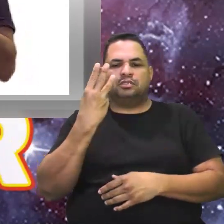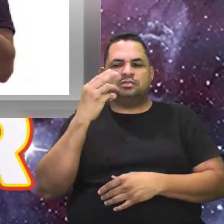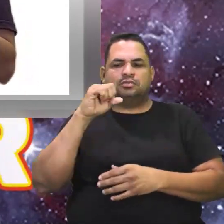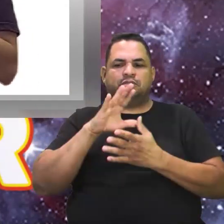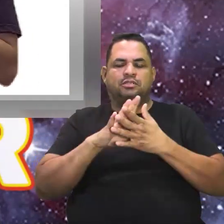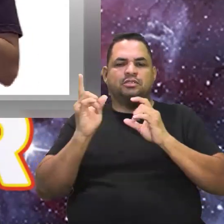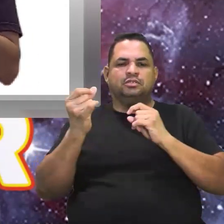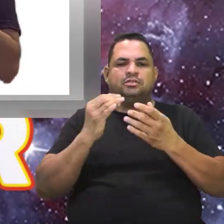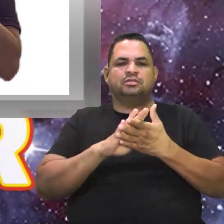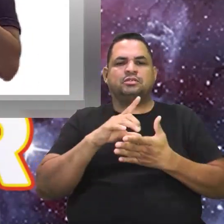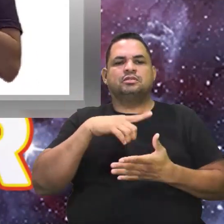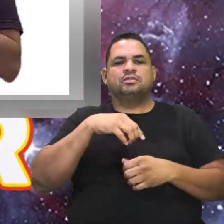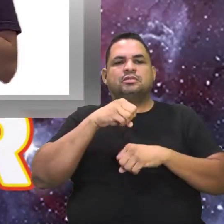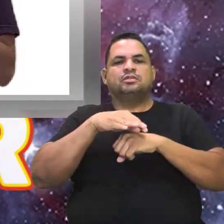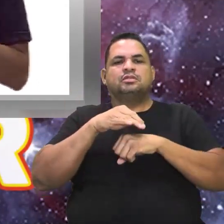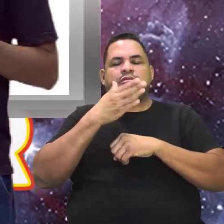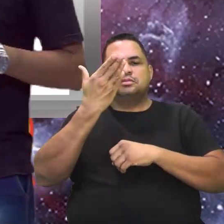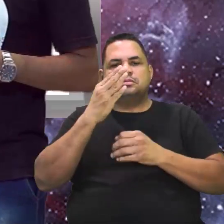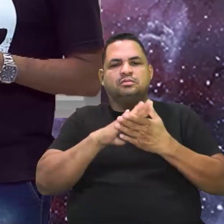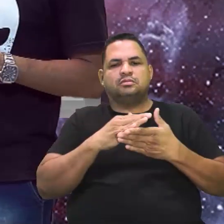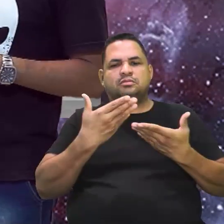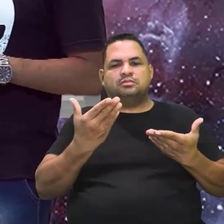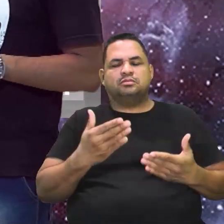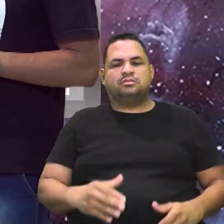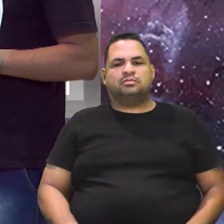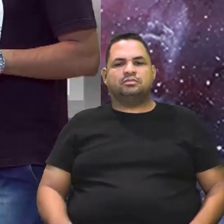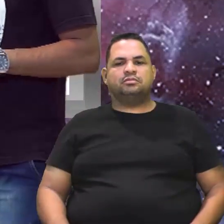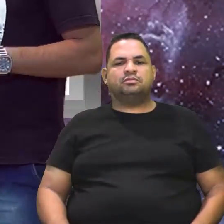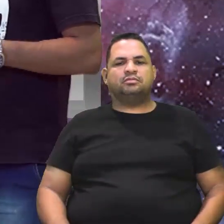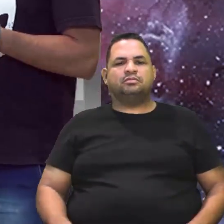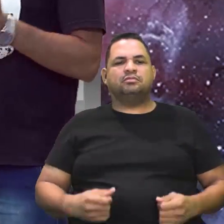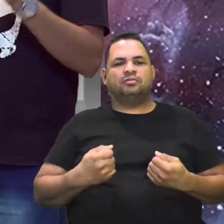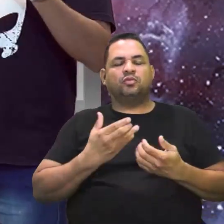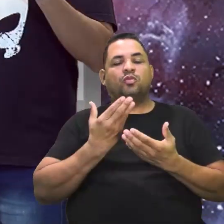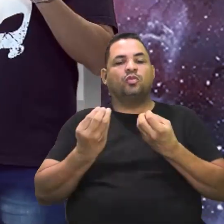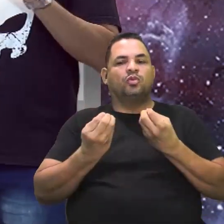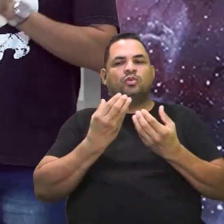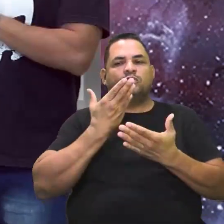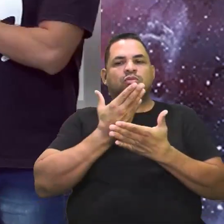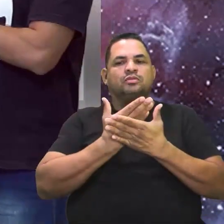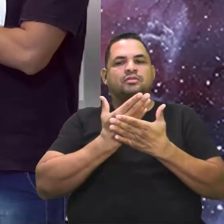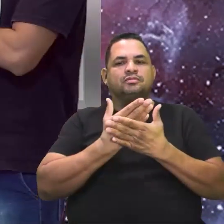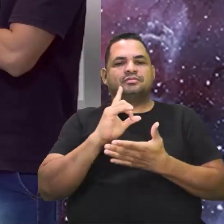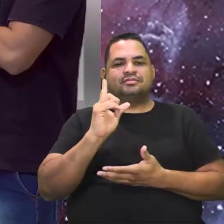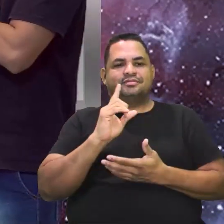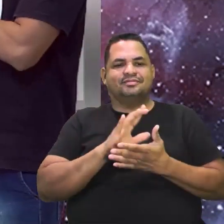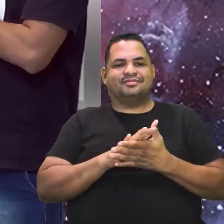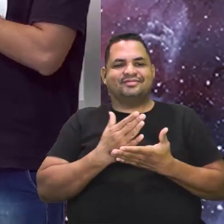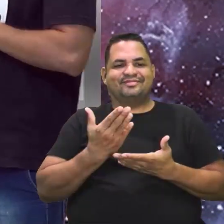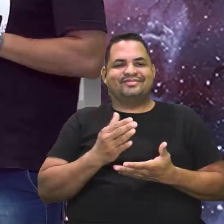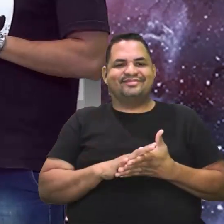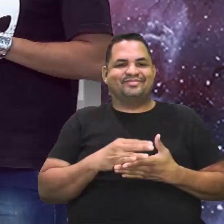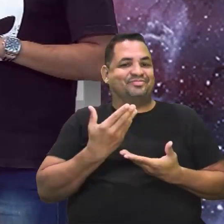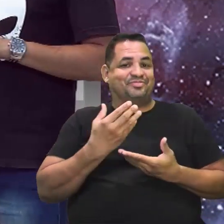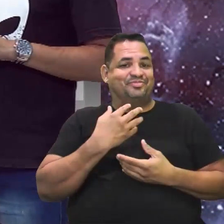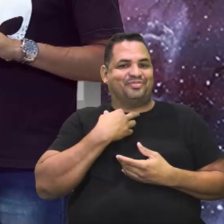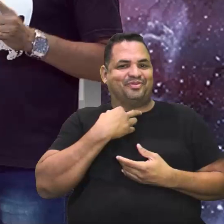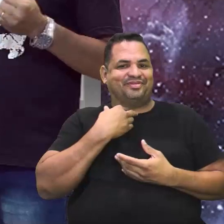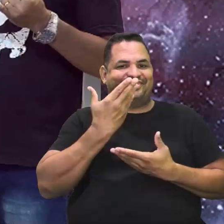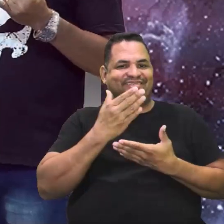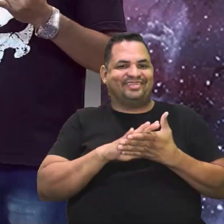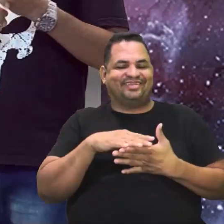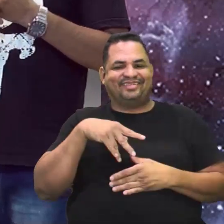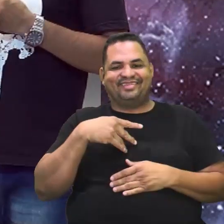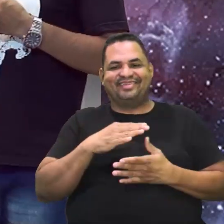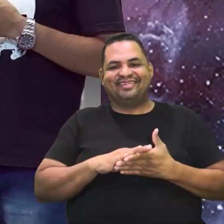tá? Beleza. E aqui temos uma dica do que levar, né? Falando de Enem, o que levar ou como estudar. Isso aqui é para estudar. Não, o que levar não pode levar para estudar, não